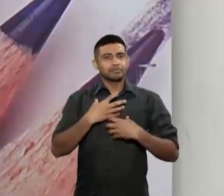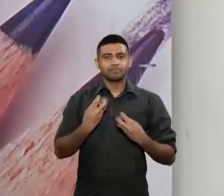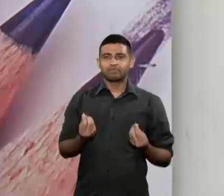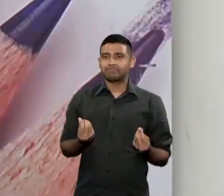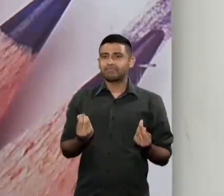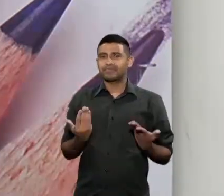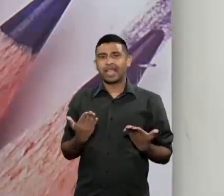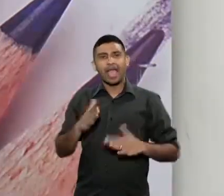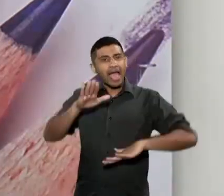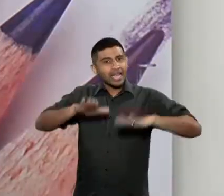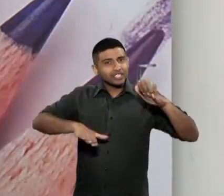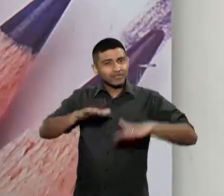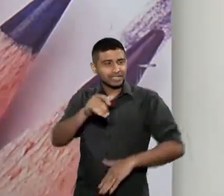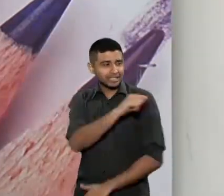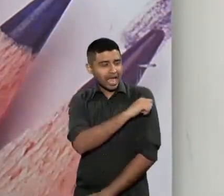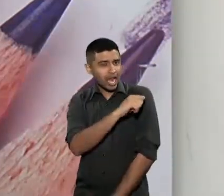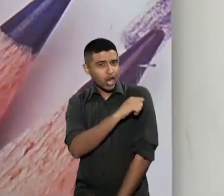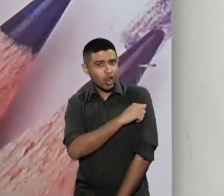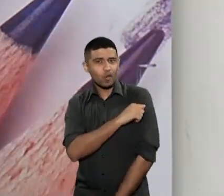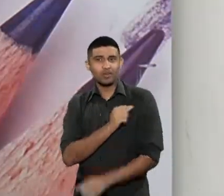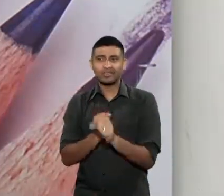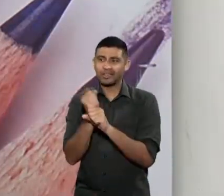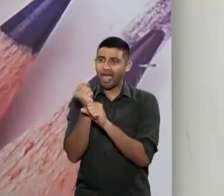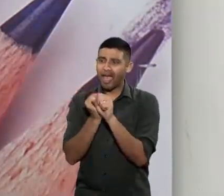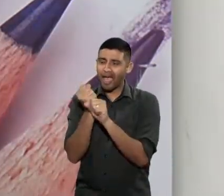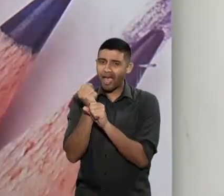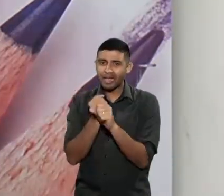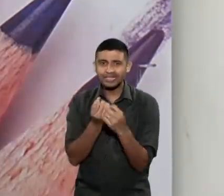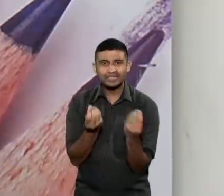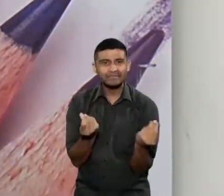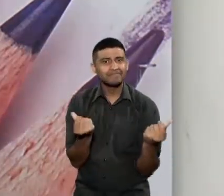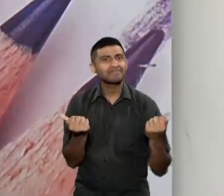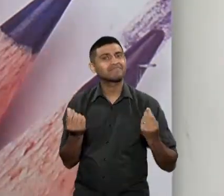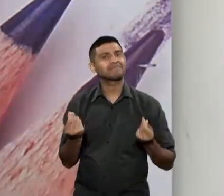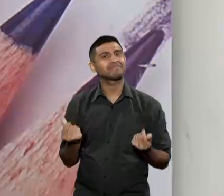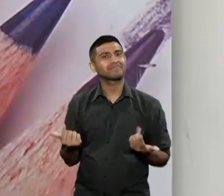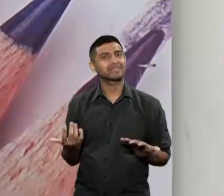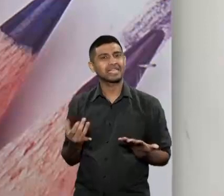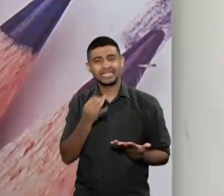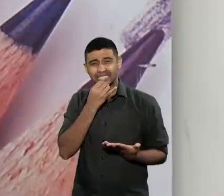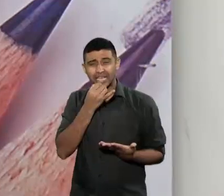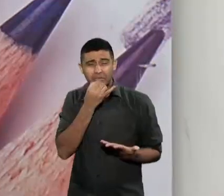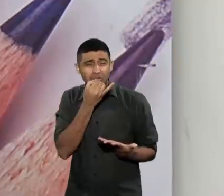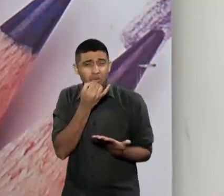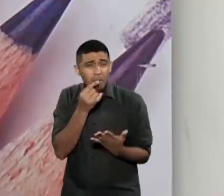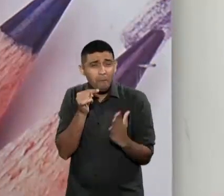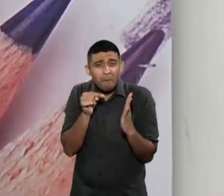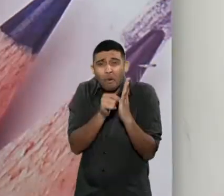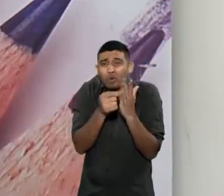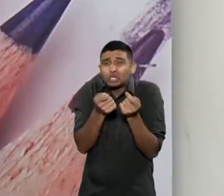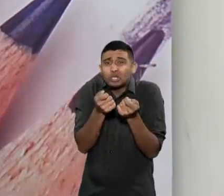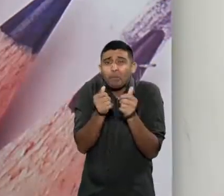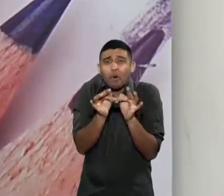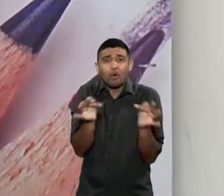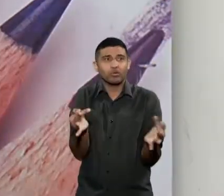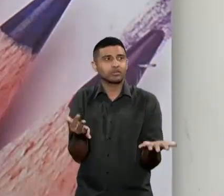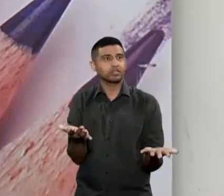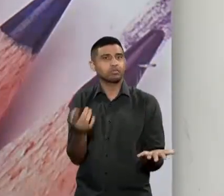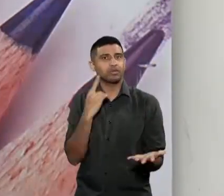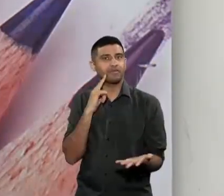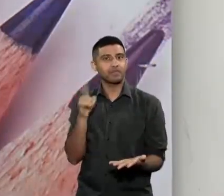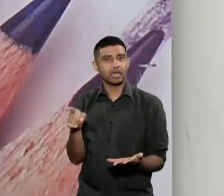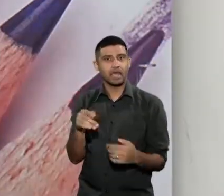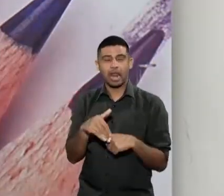que fica por centésimos, sim, né? Ali por uma coisinha, tem que ficar na recuperação. No caso dela...